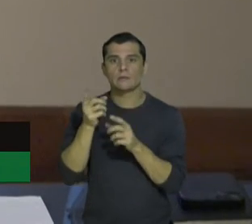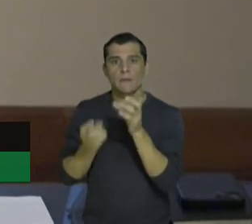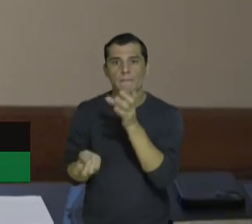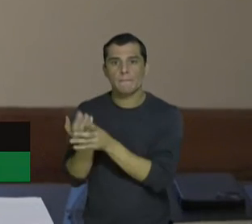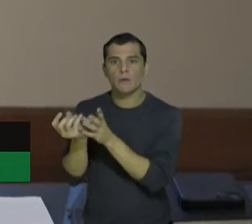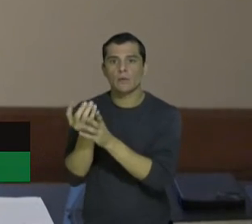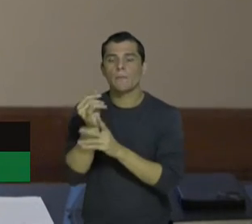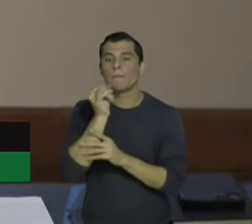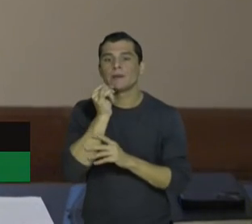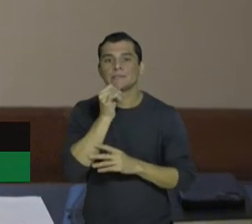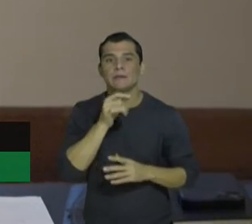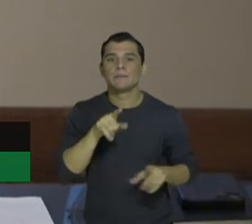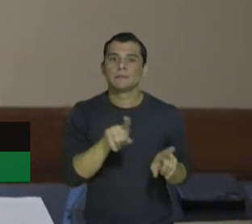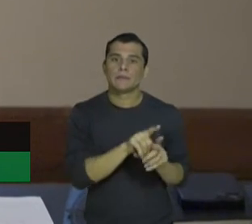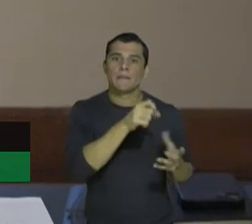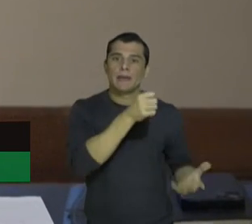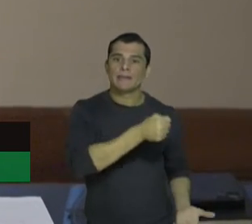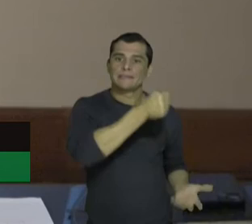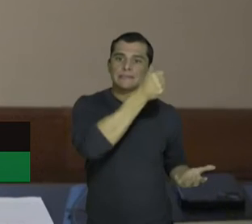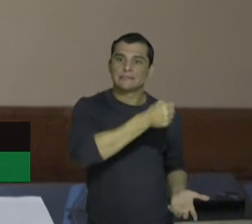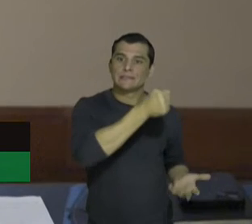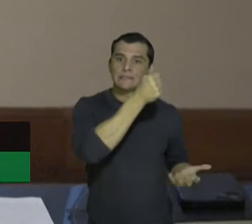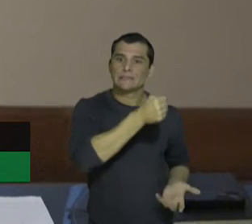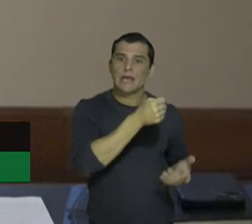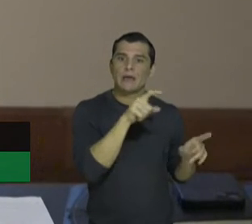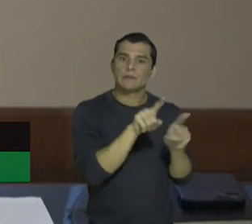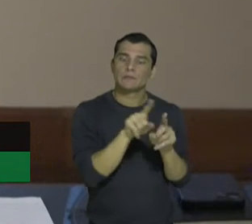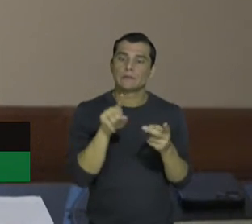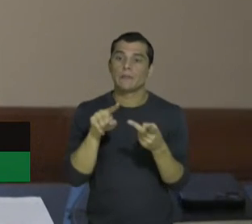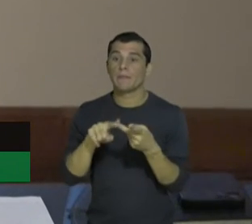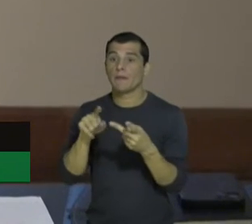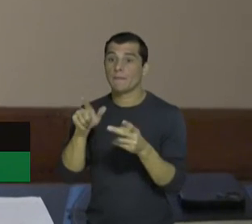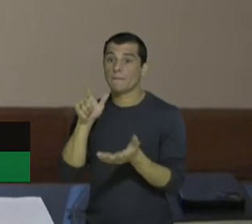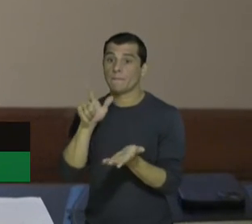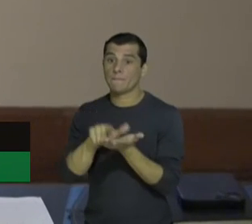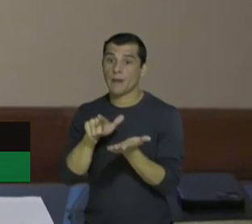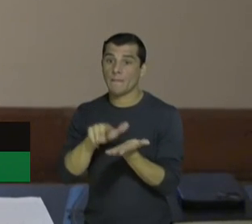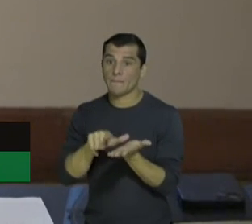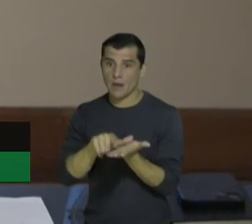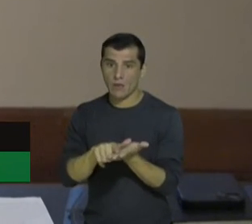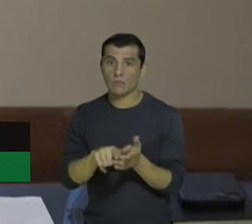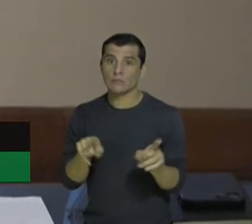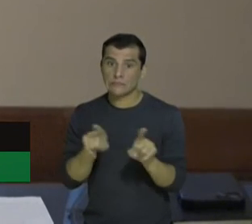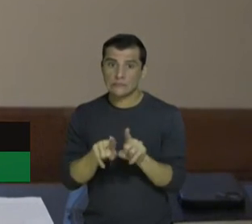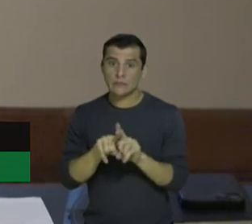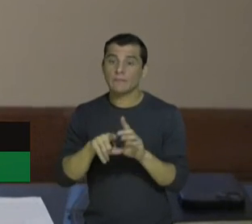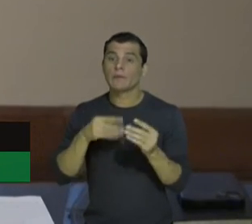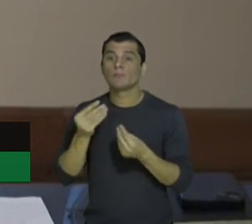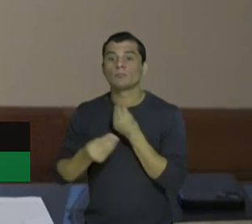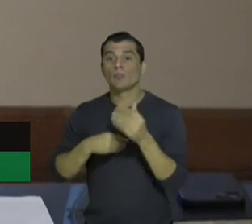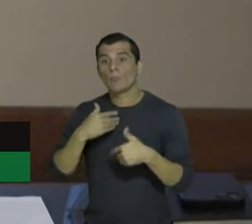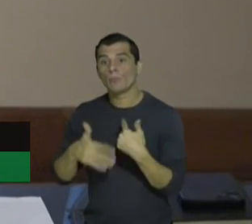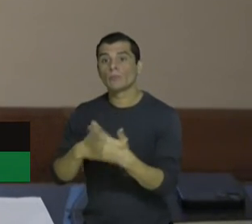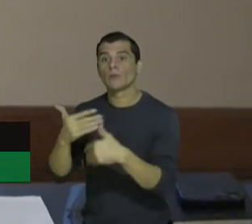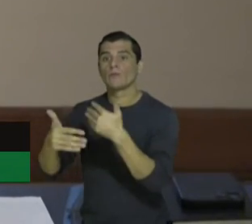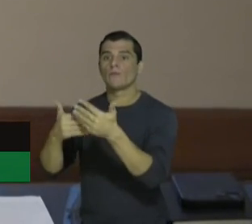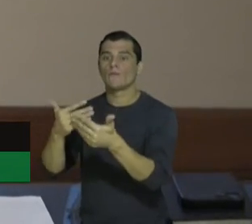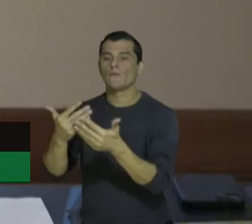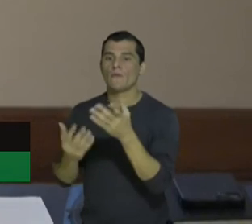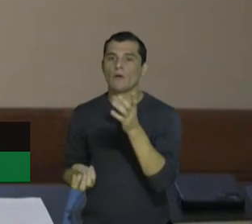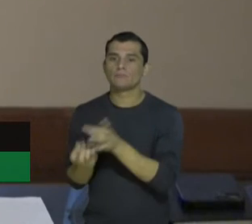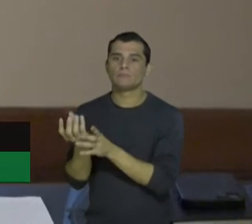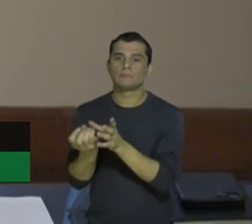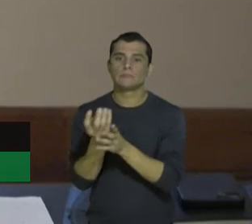de sacos sacaria multifol papéis e também na na parte de desenvolvimento de de